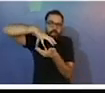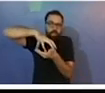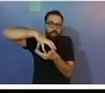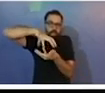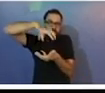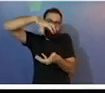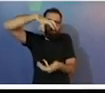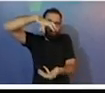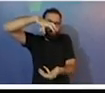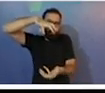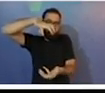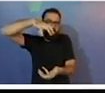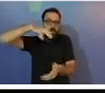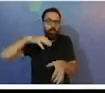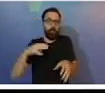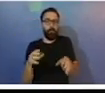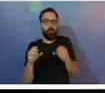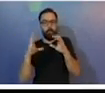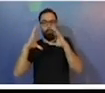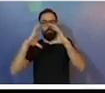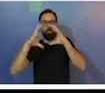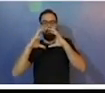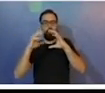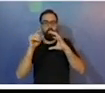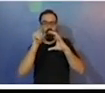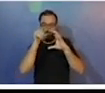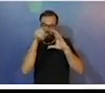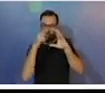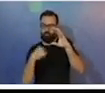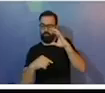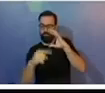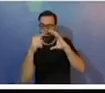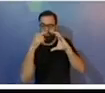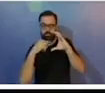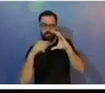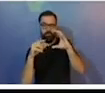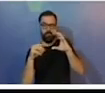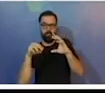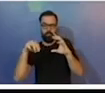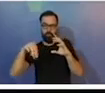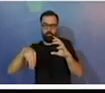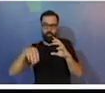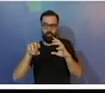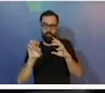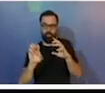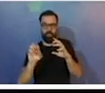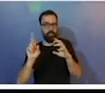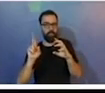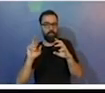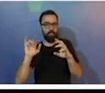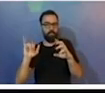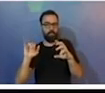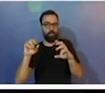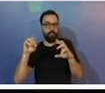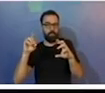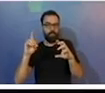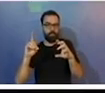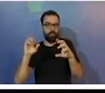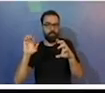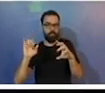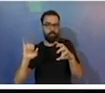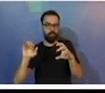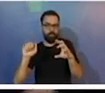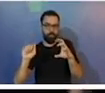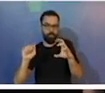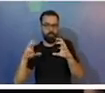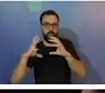Mas se elas são todas iguais, por que que tem uma principal? Por que que vai ter uma bem